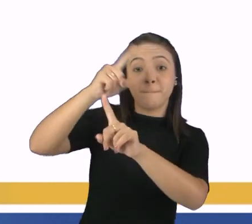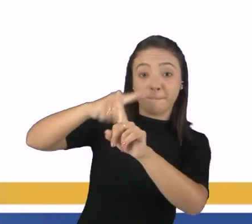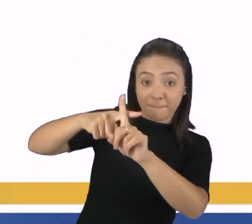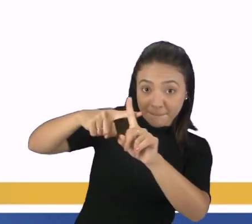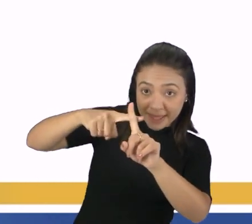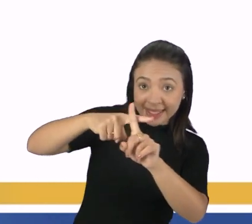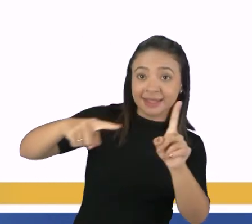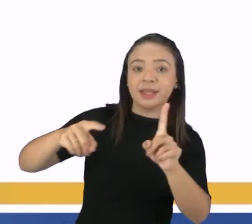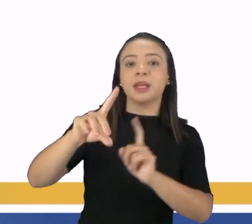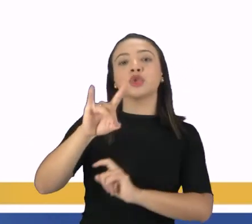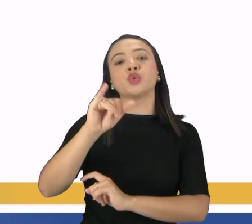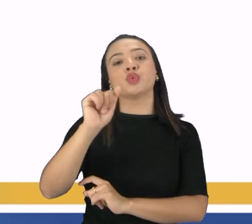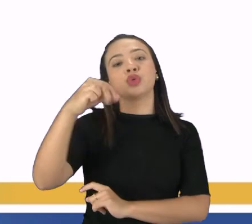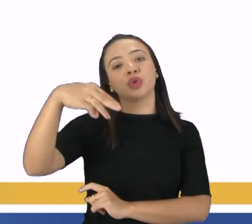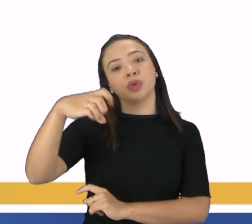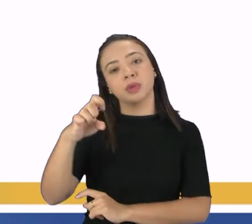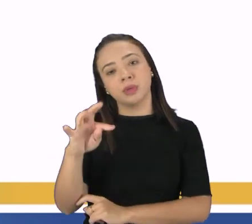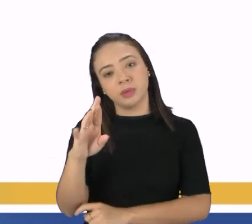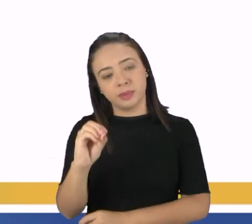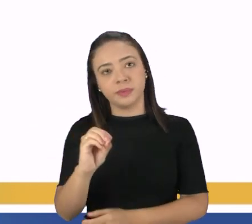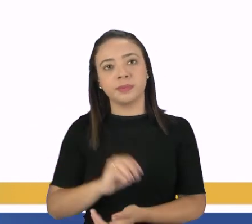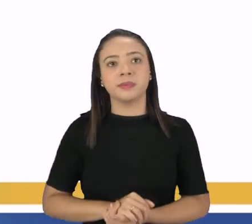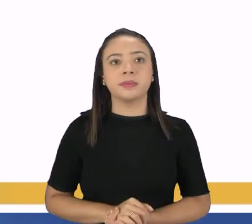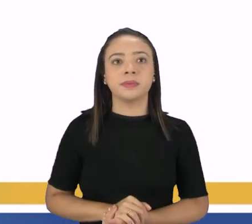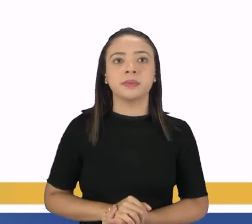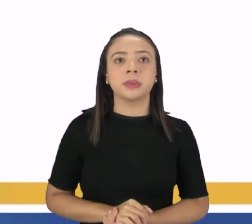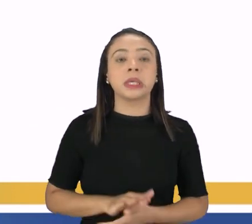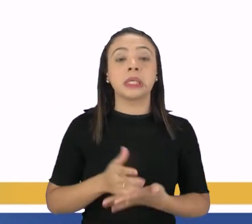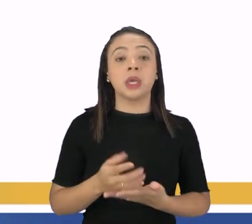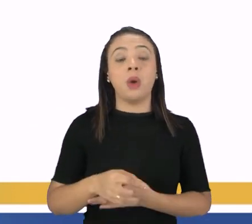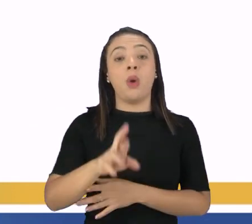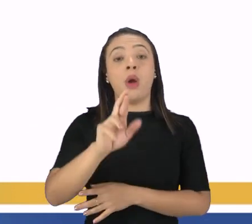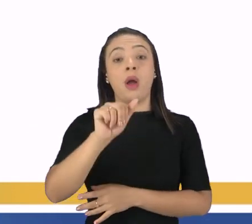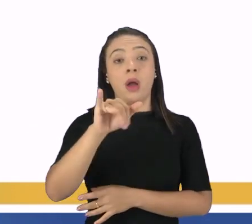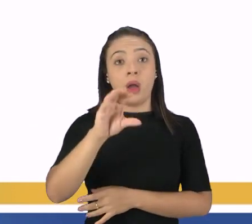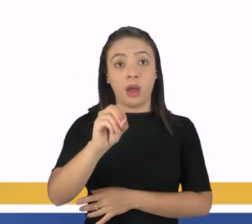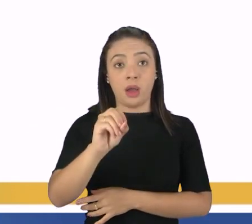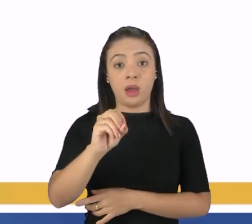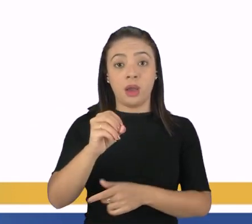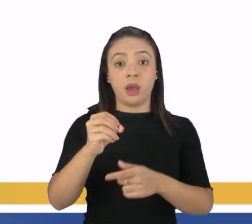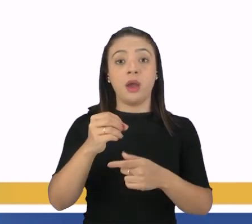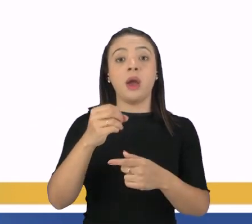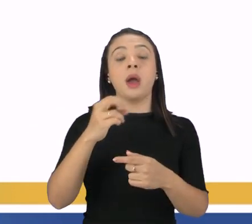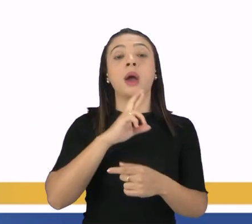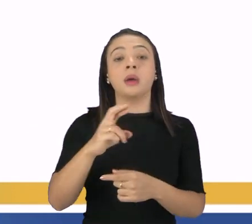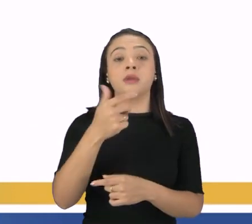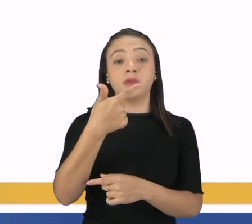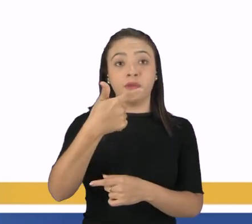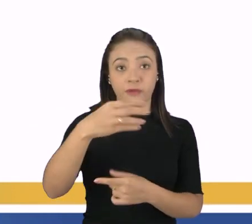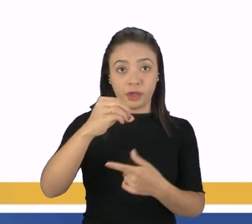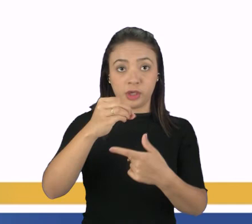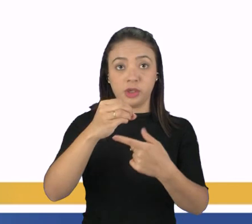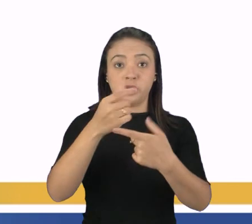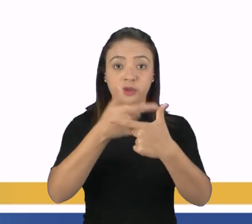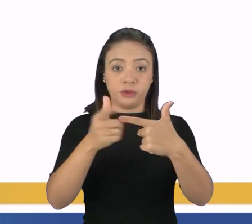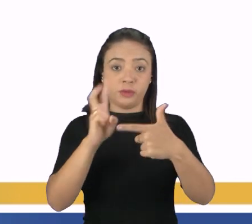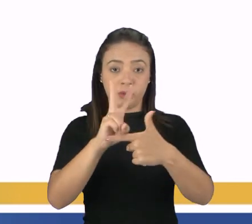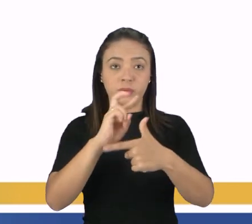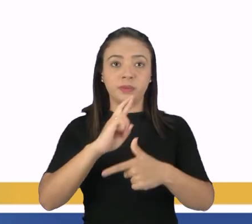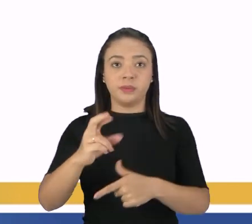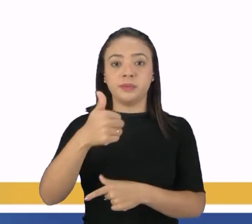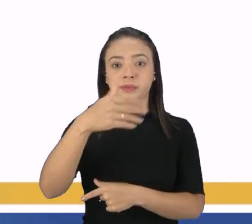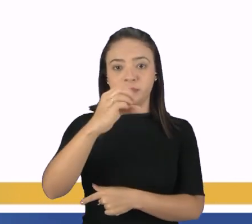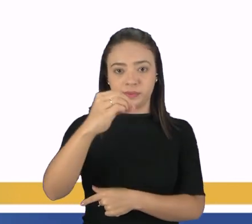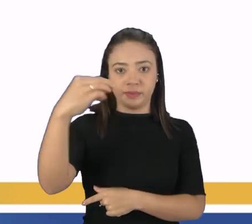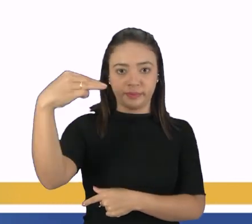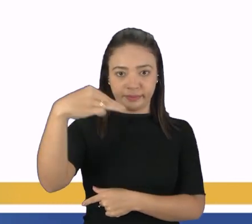raio é metade do diâmetro, o nosso raio vai ser dado por 20 dividido para 2, que é igual a 10 metros.